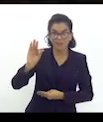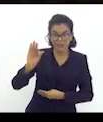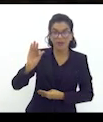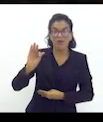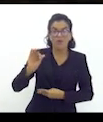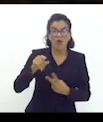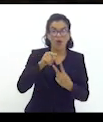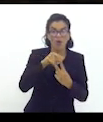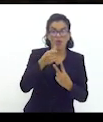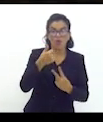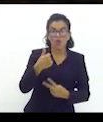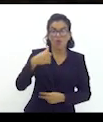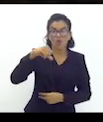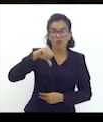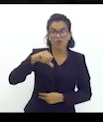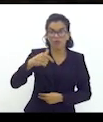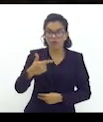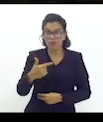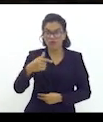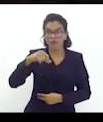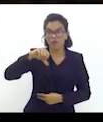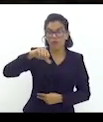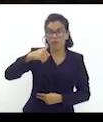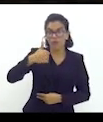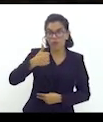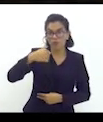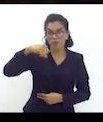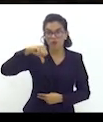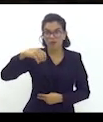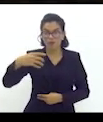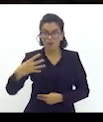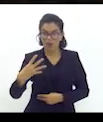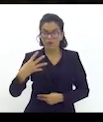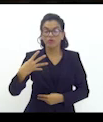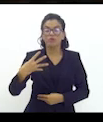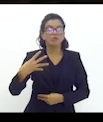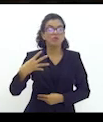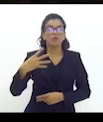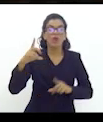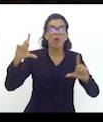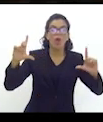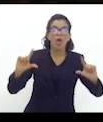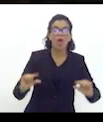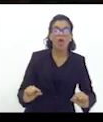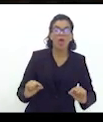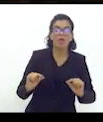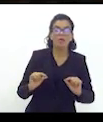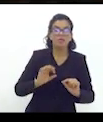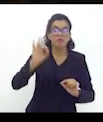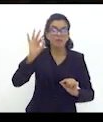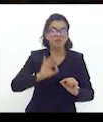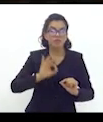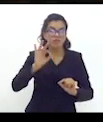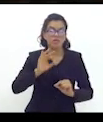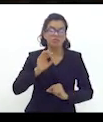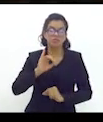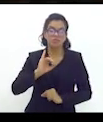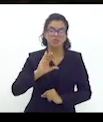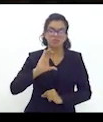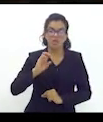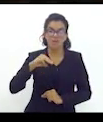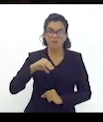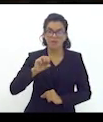a 192 e a 194 de 22, que reduziu as alíquotas de ICMS,